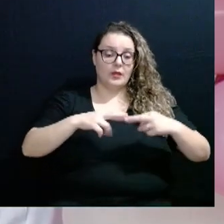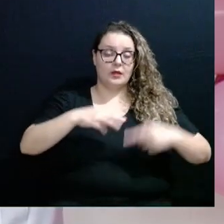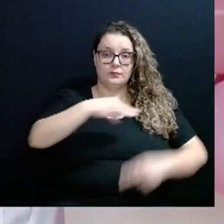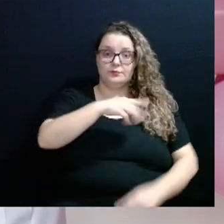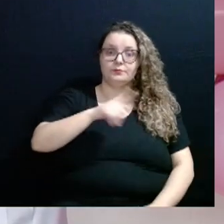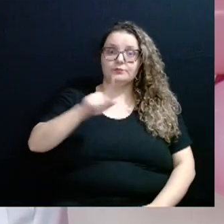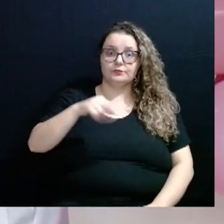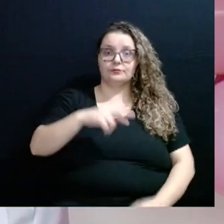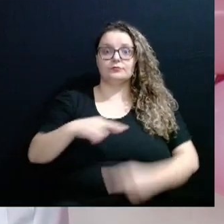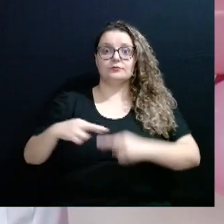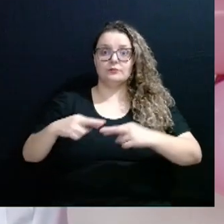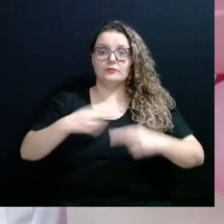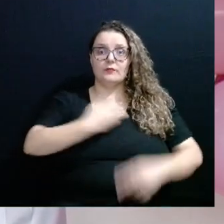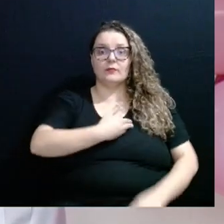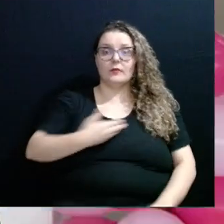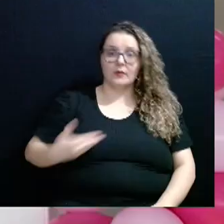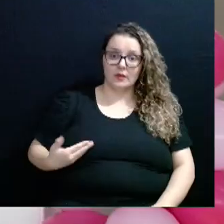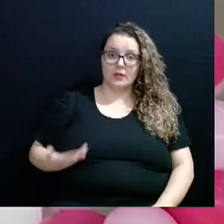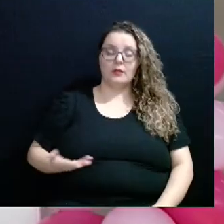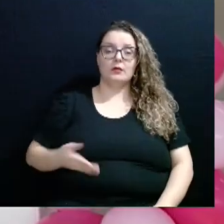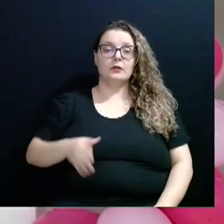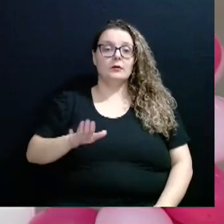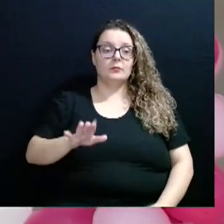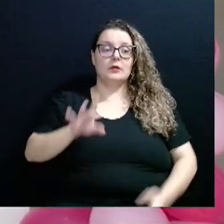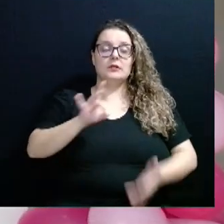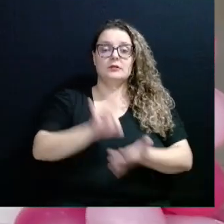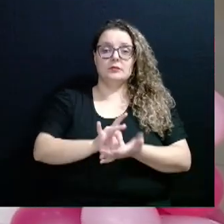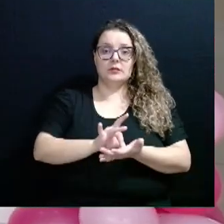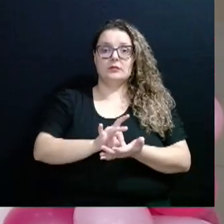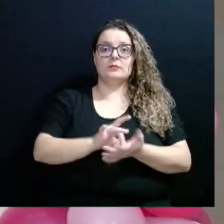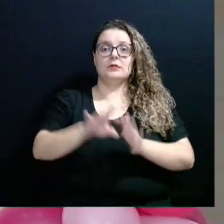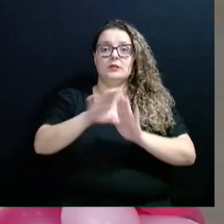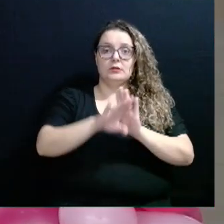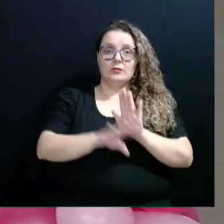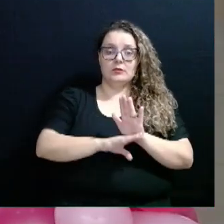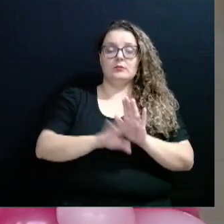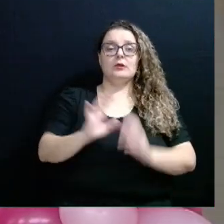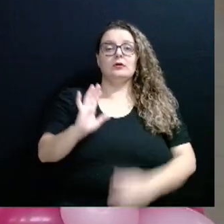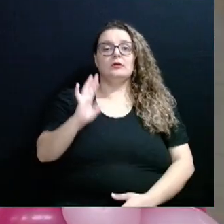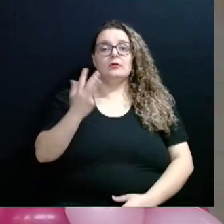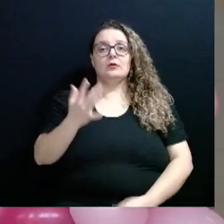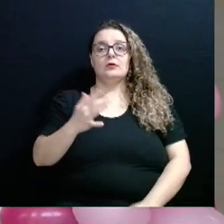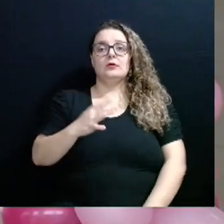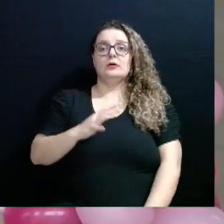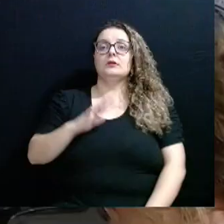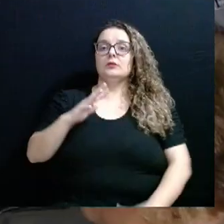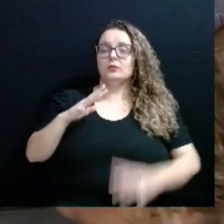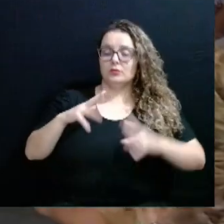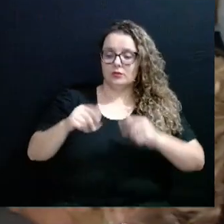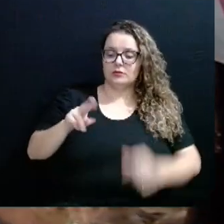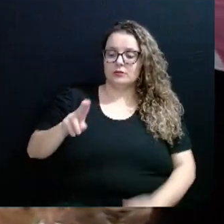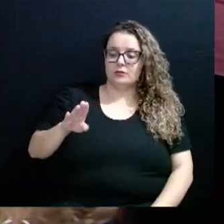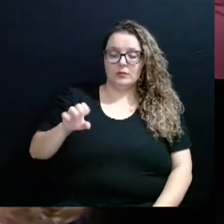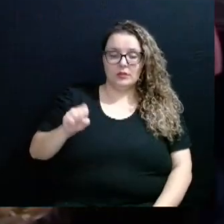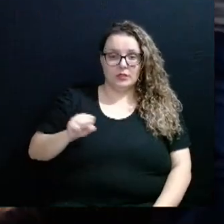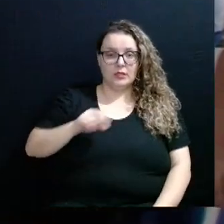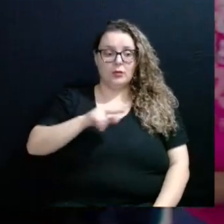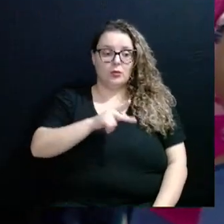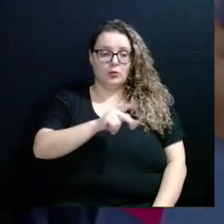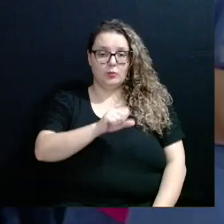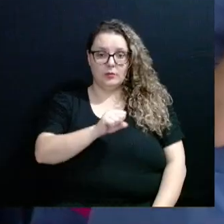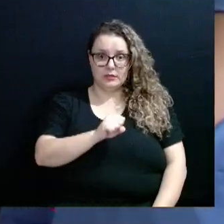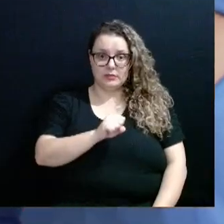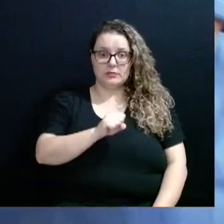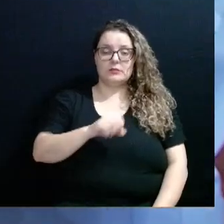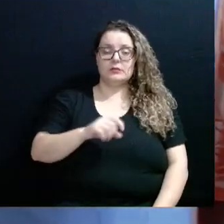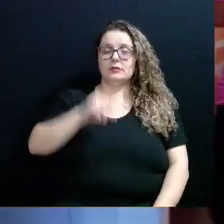orientação, mas na verdade essa programação vai ocorrer entre todas as UBSs, nas UPAs, nos Hospital Mário Gatti, no